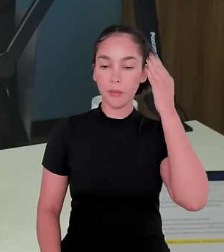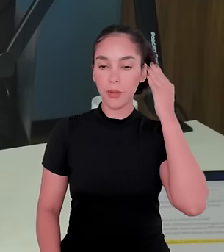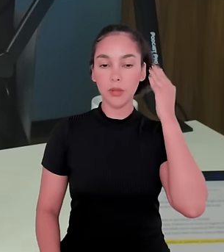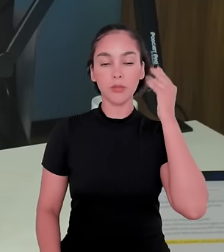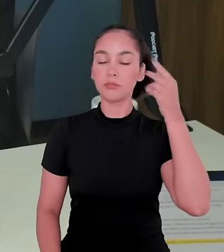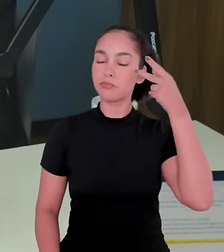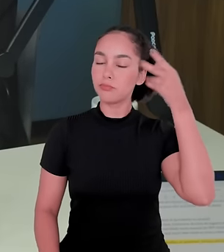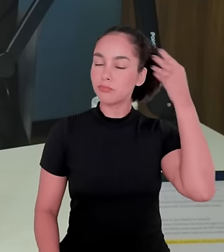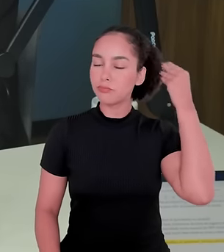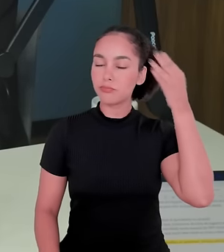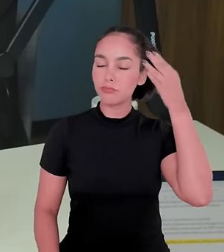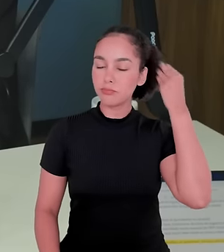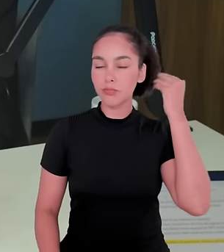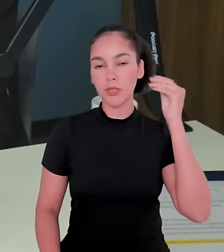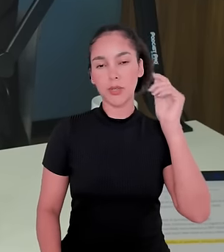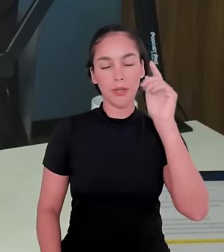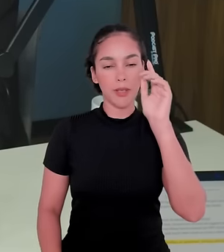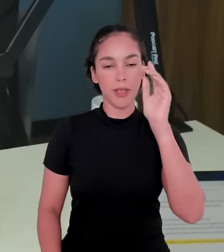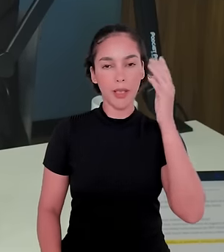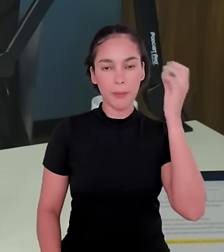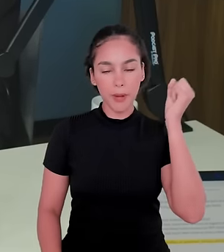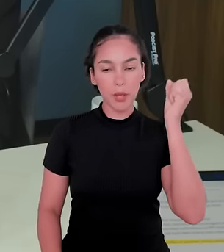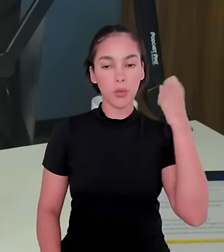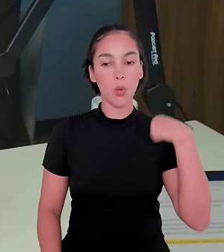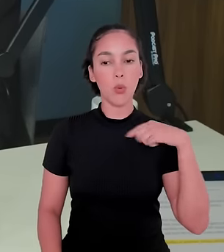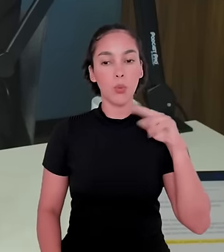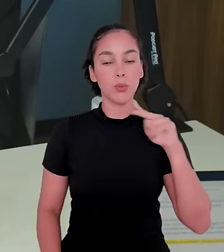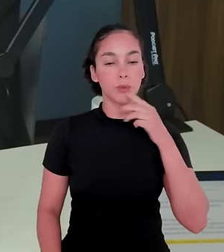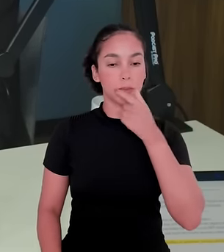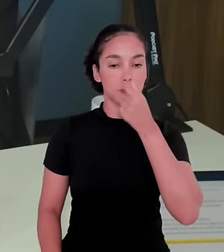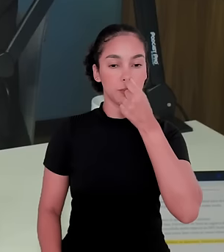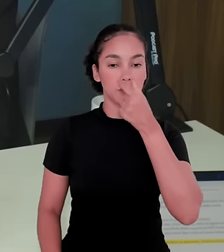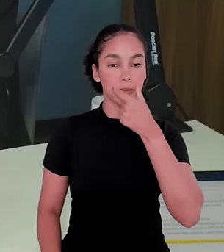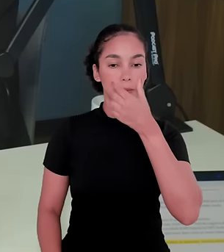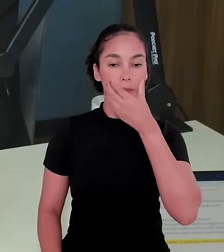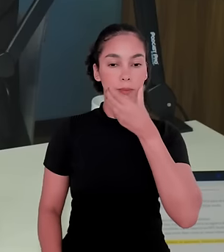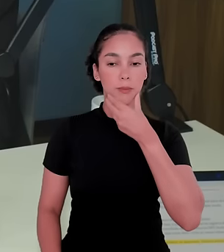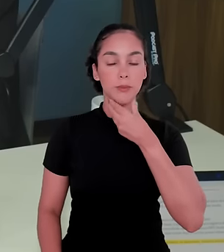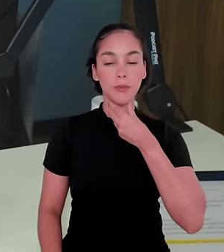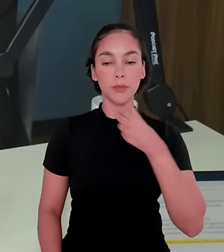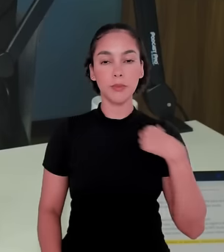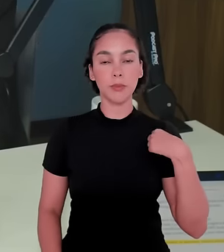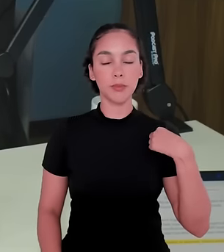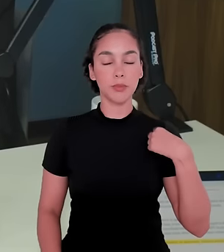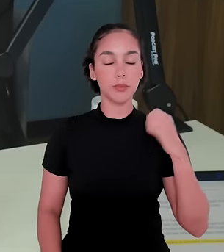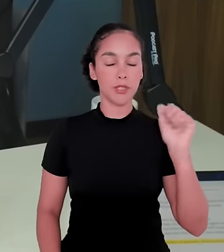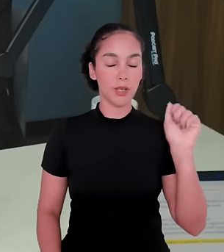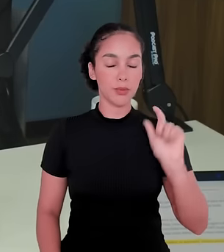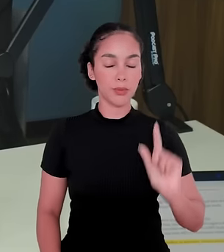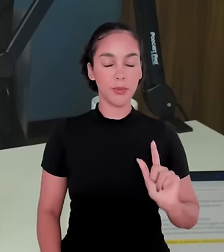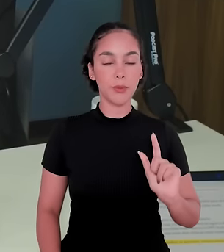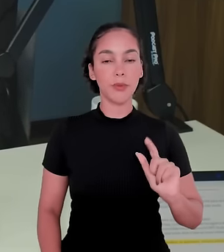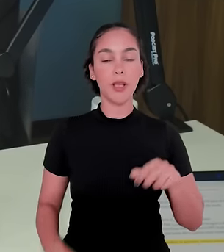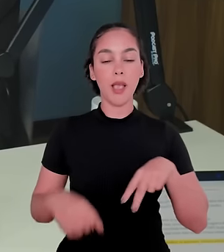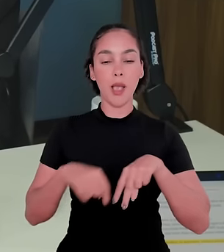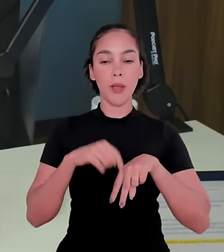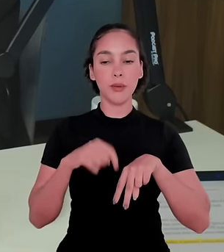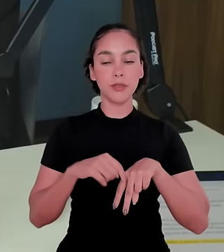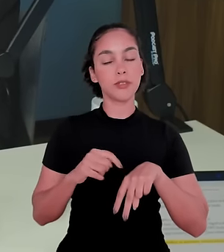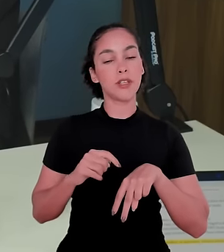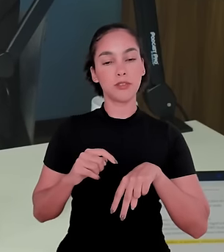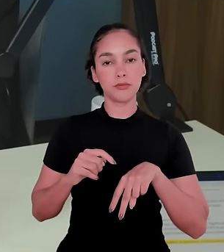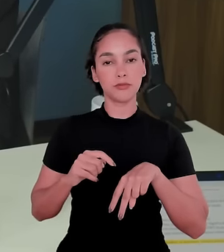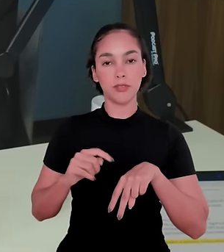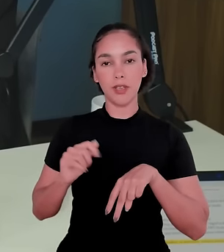grisar eu estou eu uso o cavanhaque estou usando uma camisa azul e uma calça jeans